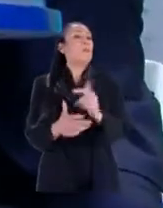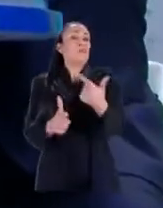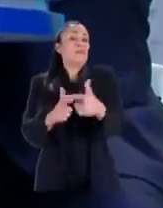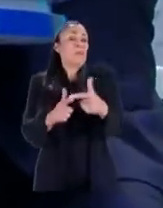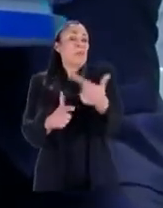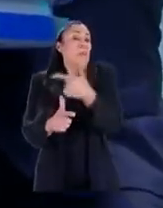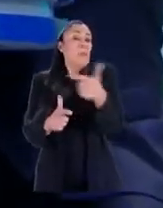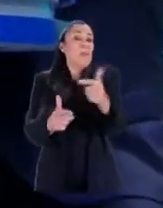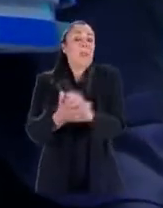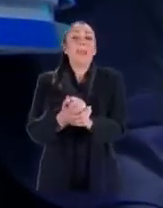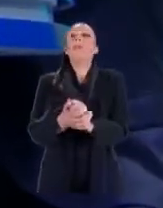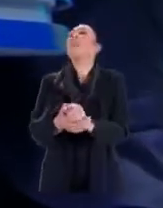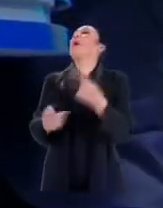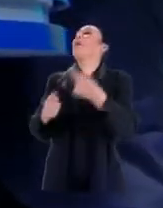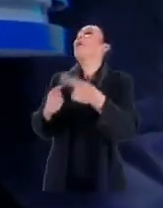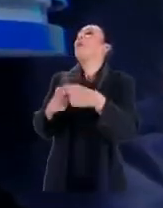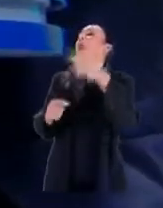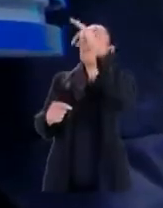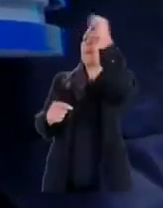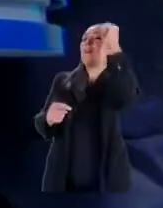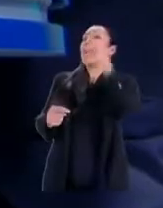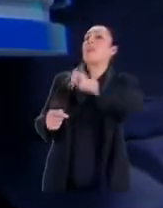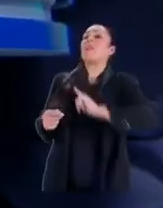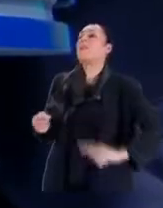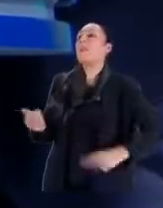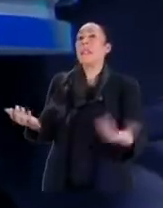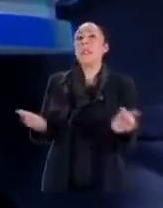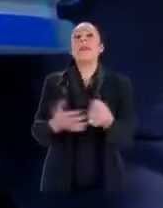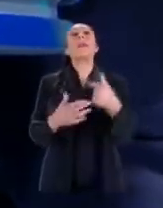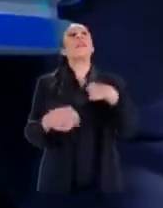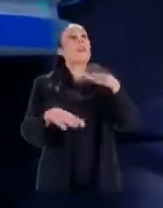problema me reunir com prefeitos e governadores.